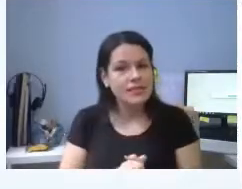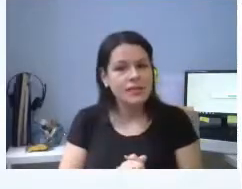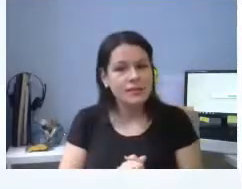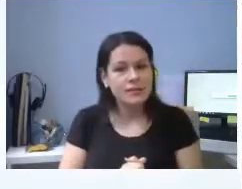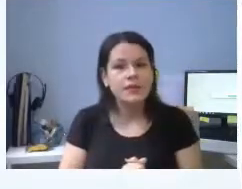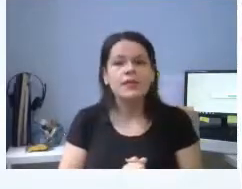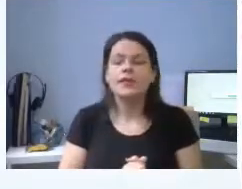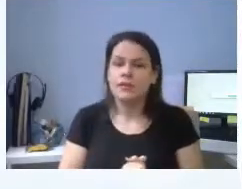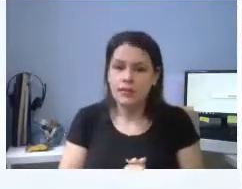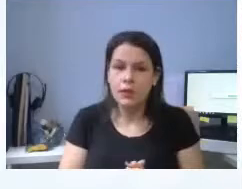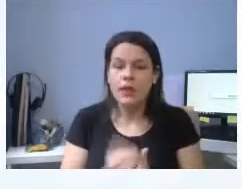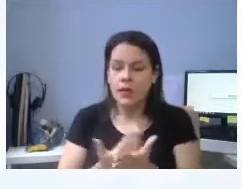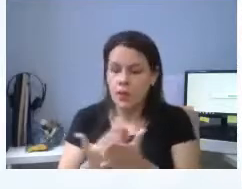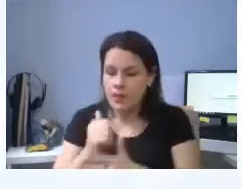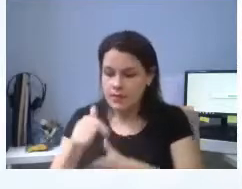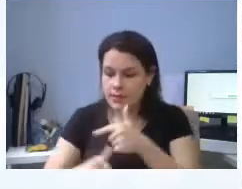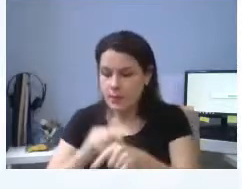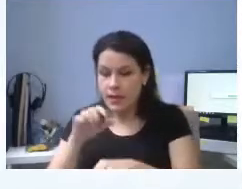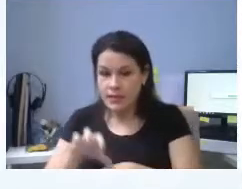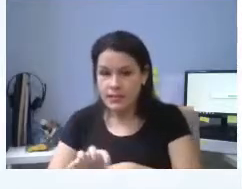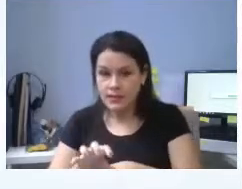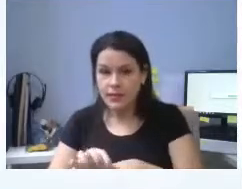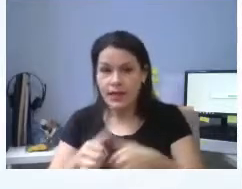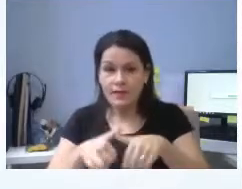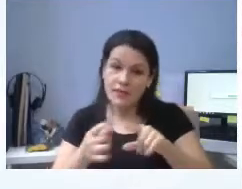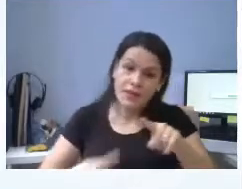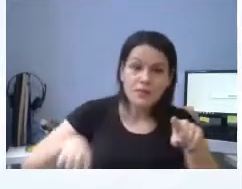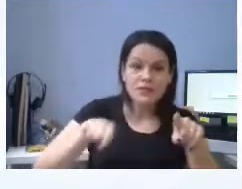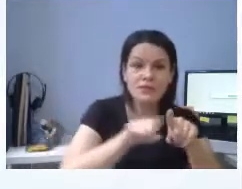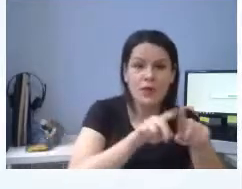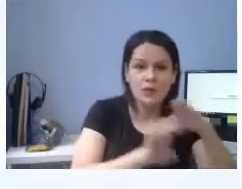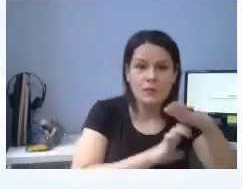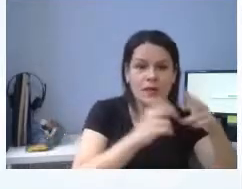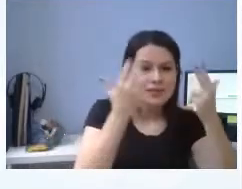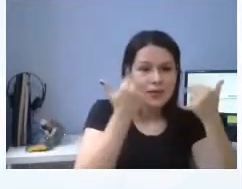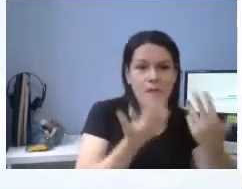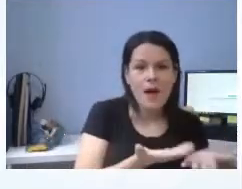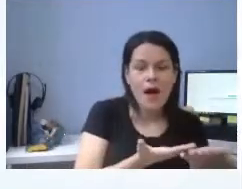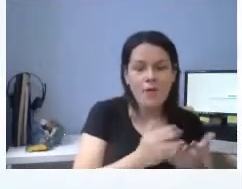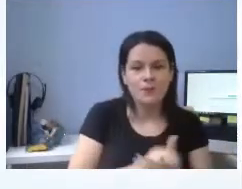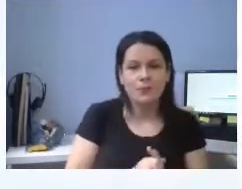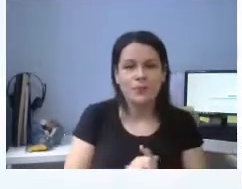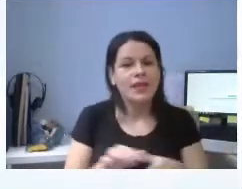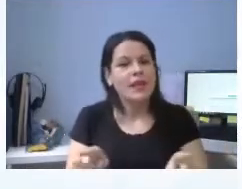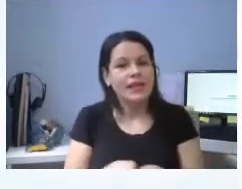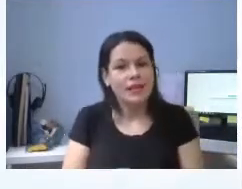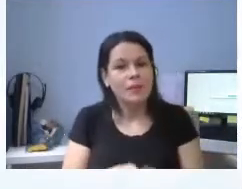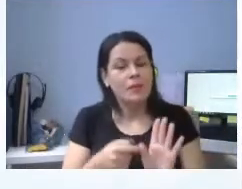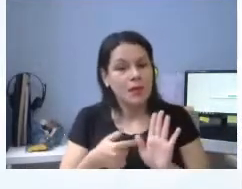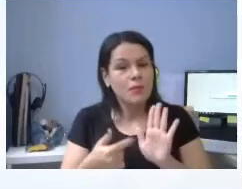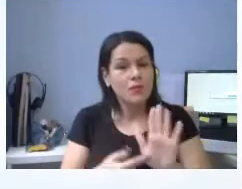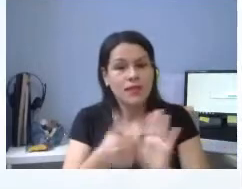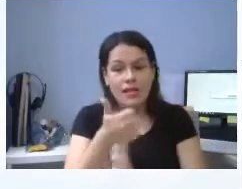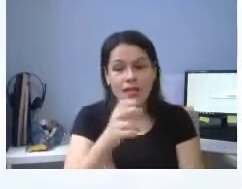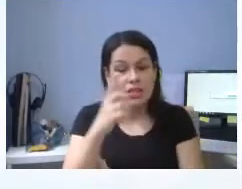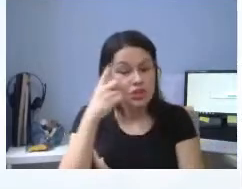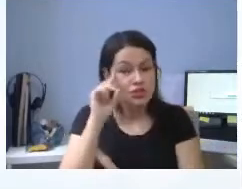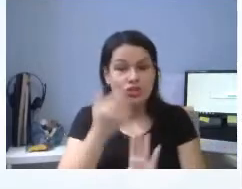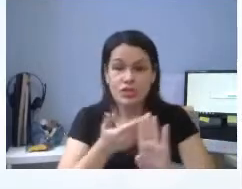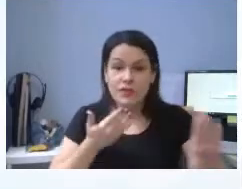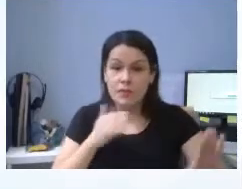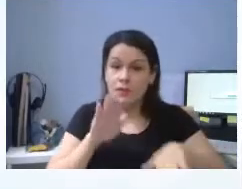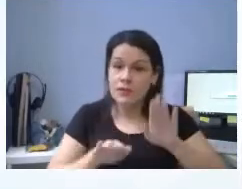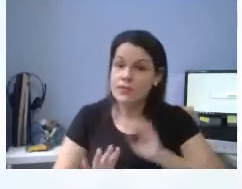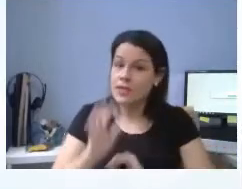e ele volta para a atividade normal. Isso, para voltar, inclusive, com a notificação de 15 dias. Então, eu acho que